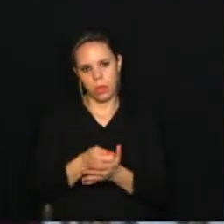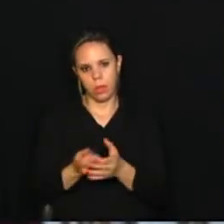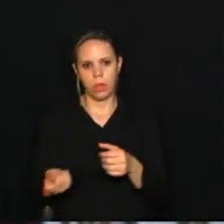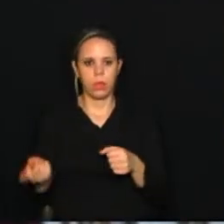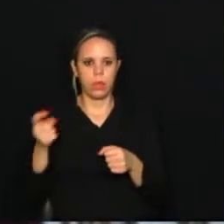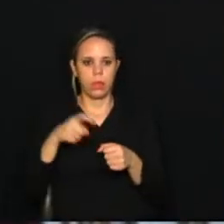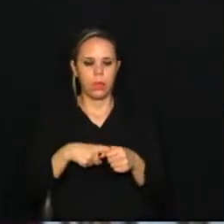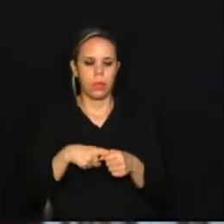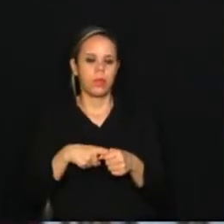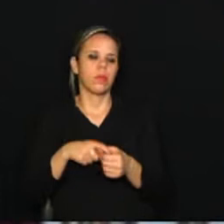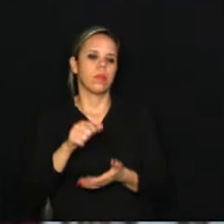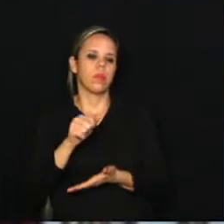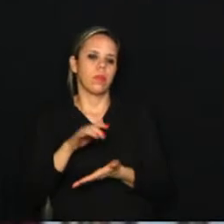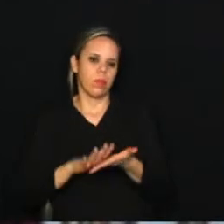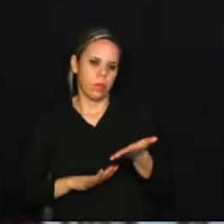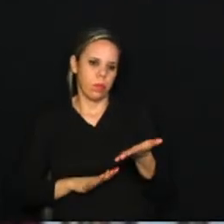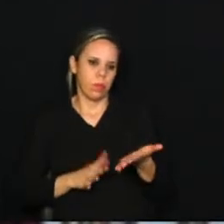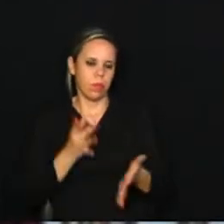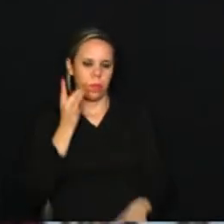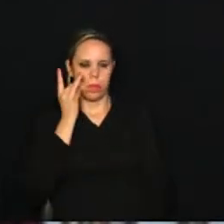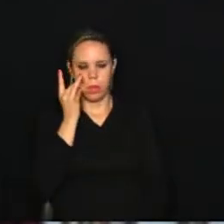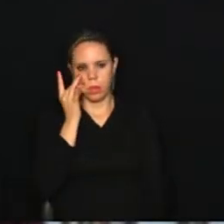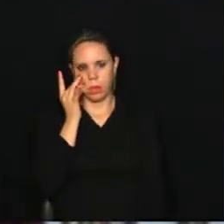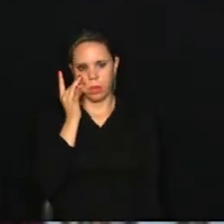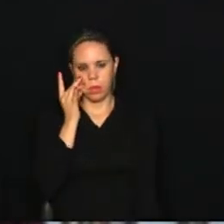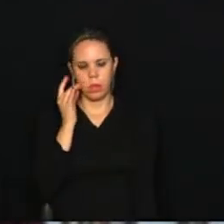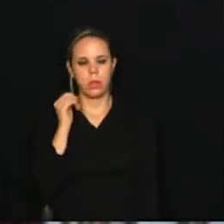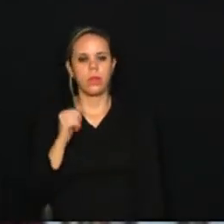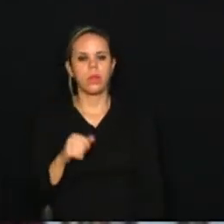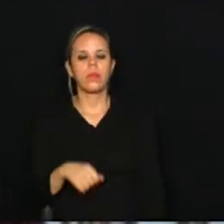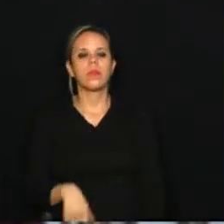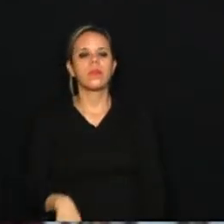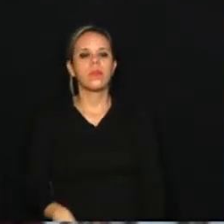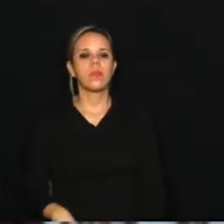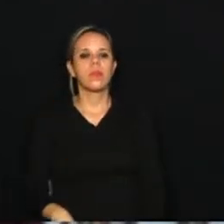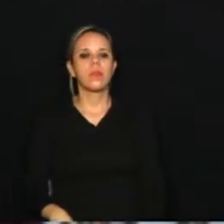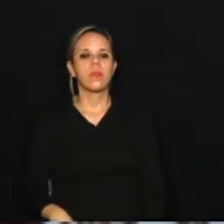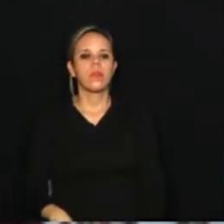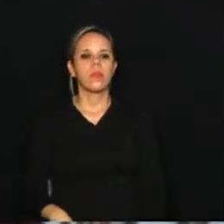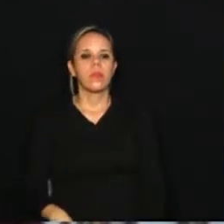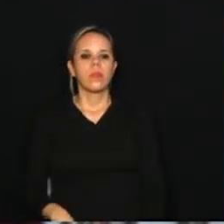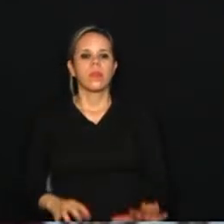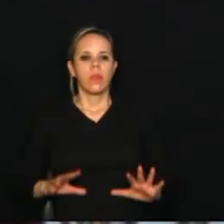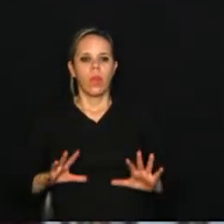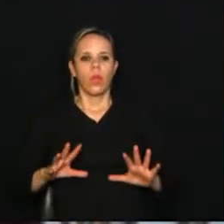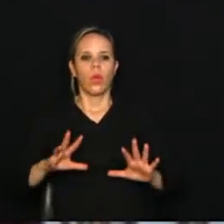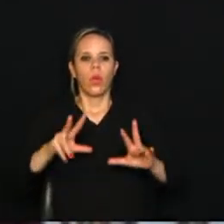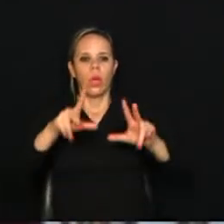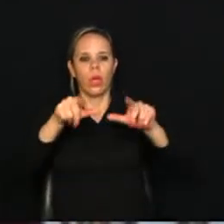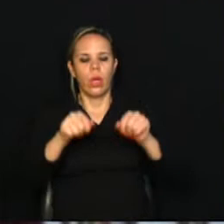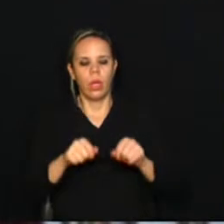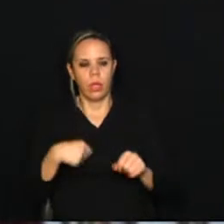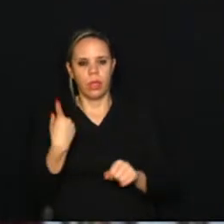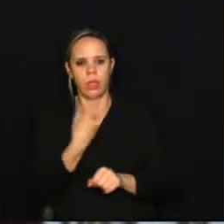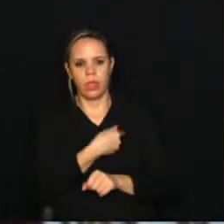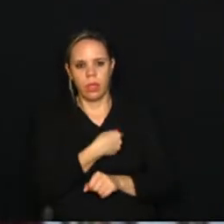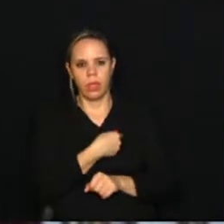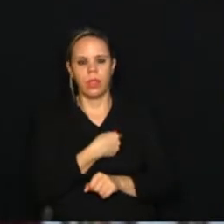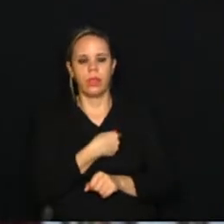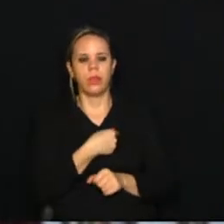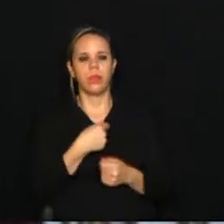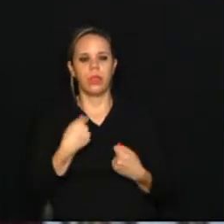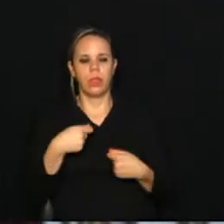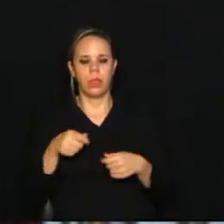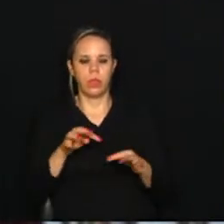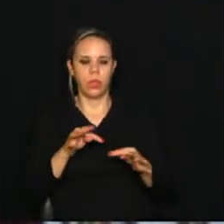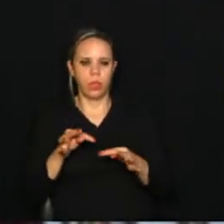às atividades presenciais, né? Todas as indicações que nós